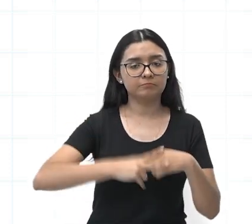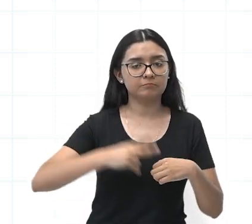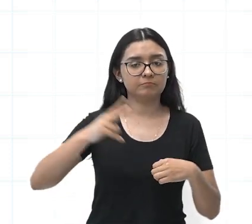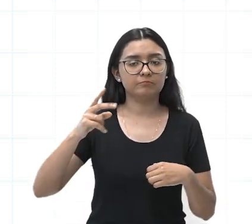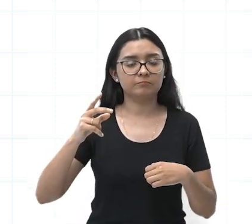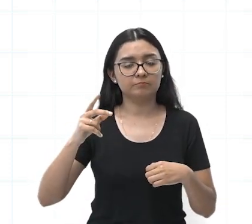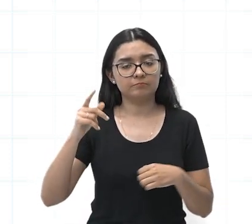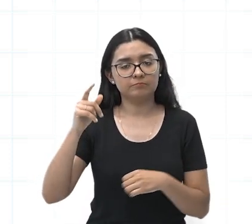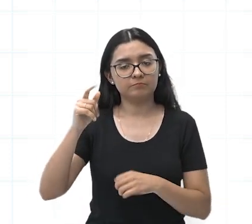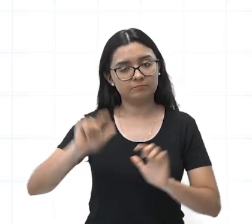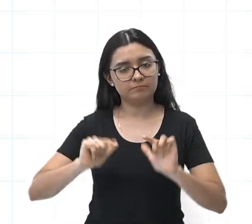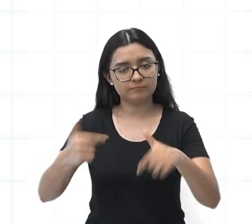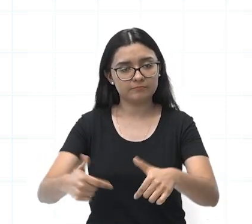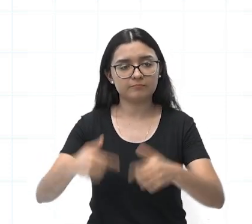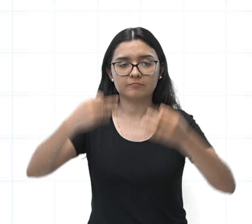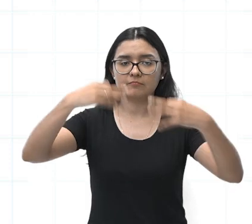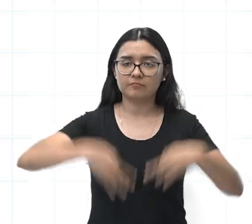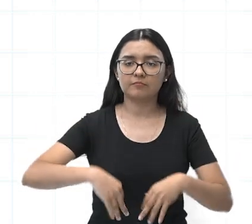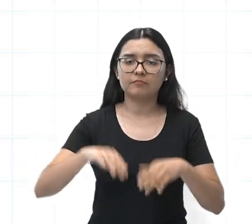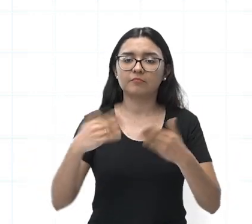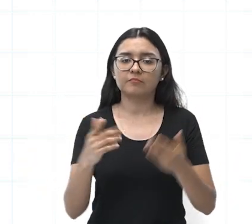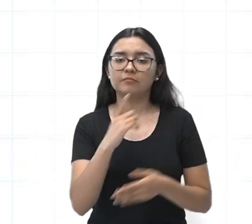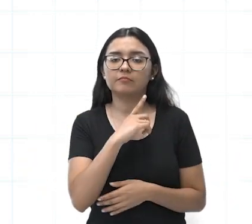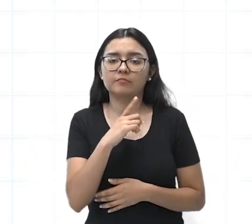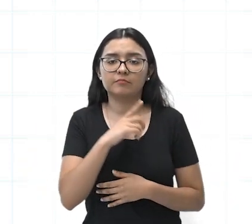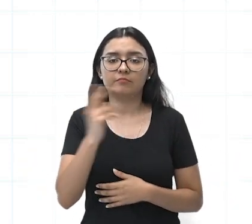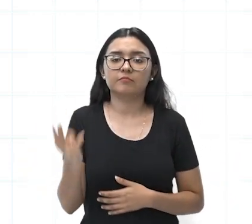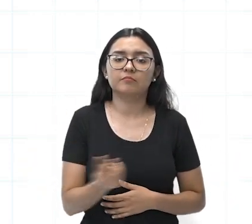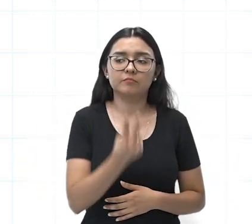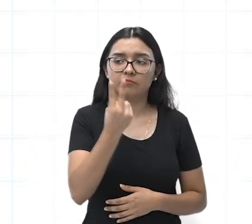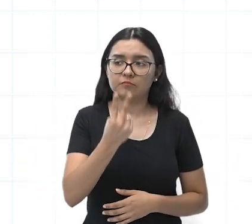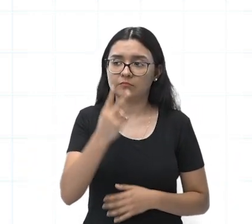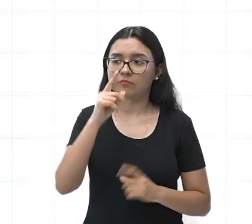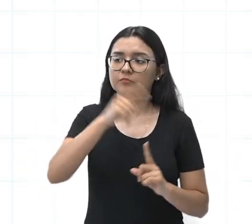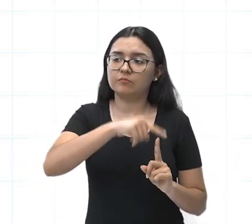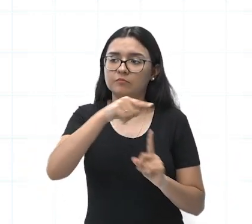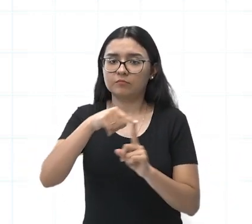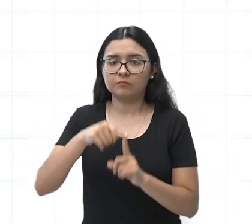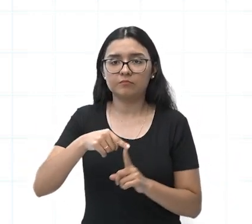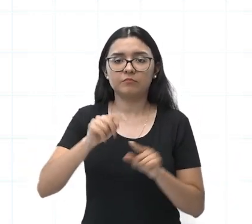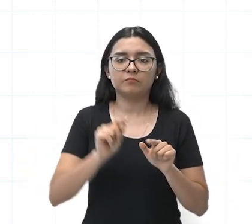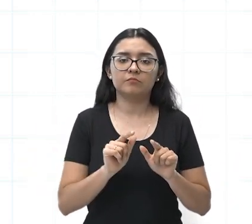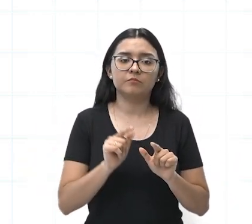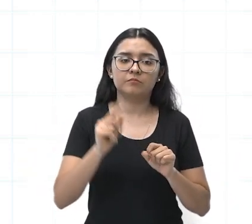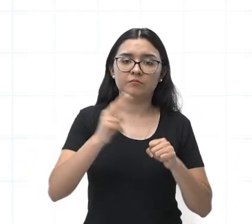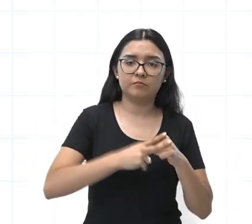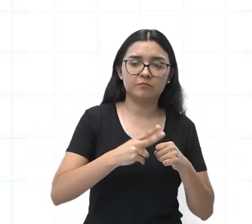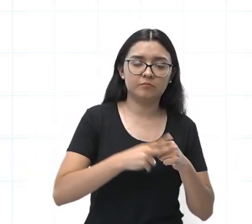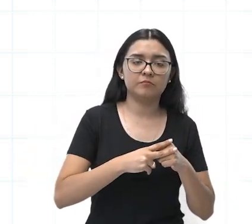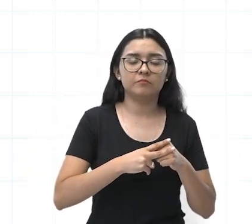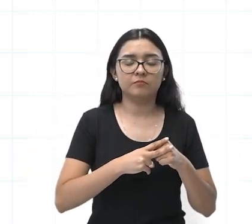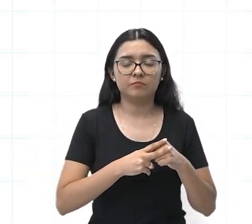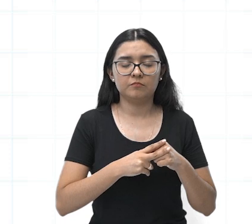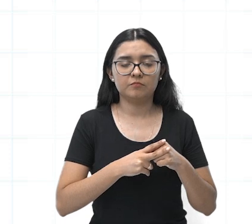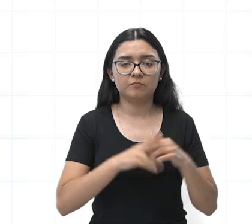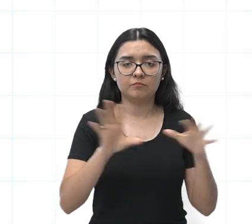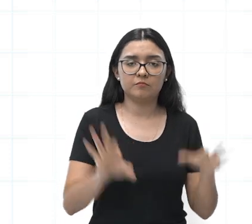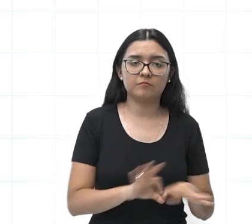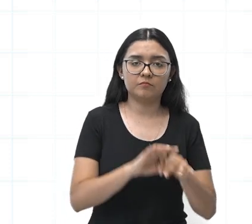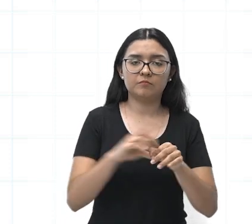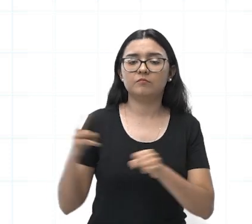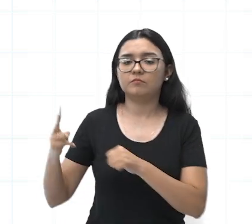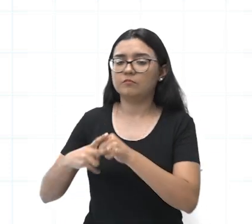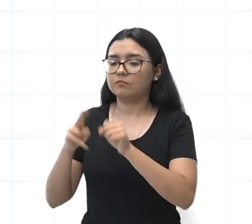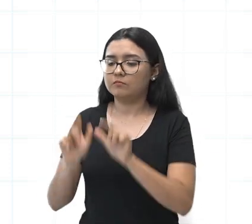de ação, ok? Então, nós temos dois tipos de verbos, basicamente, né? O verbo de ligação e o verbo de